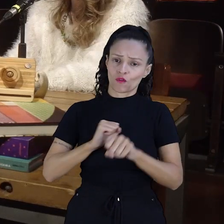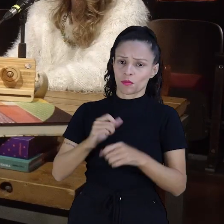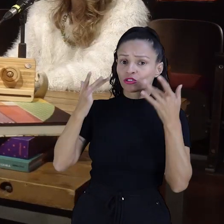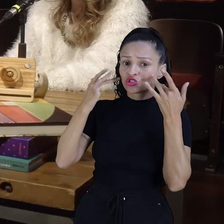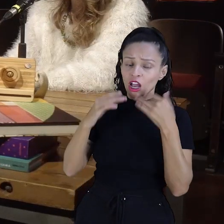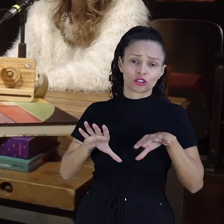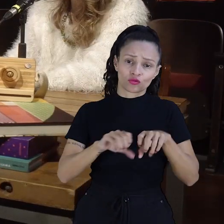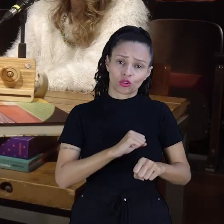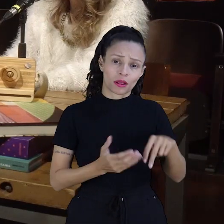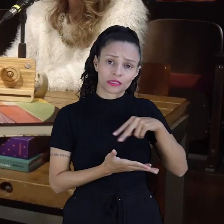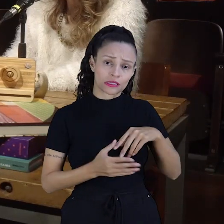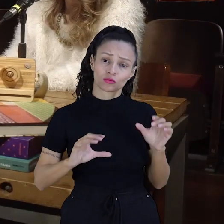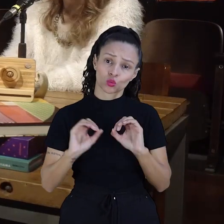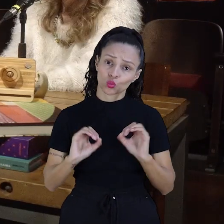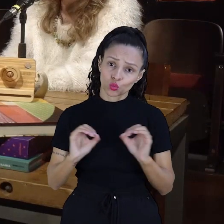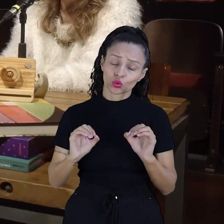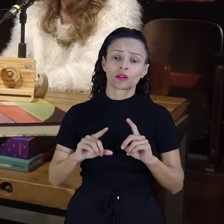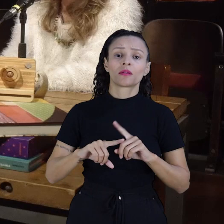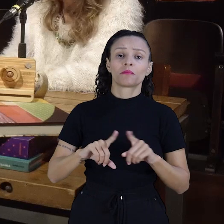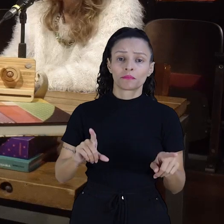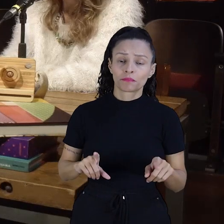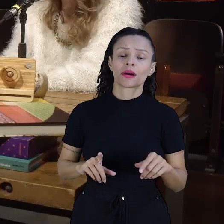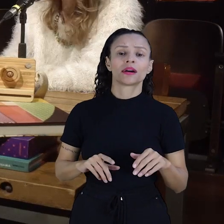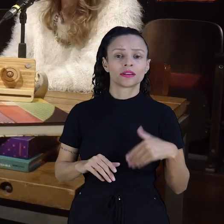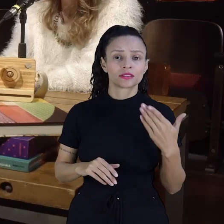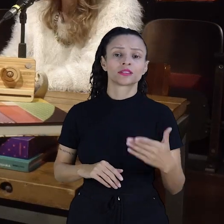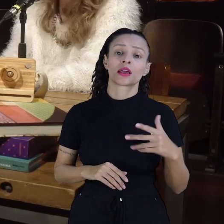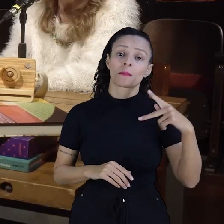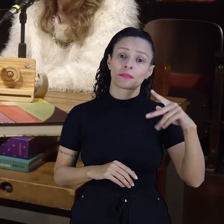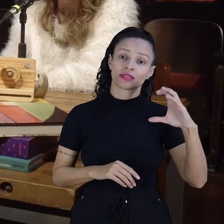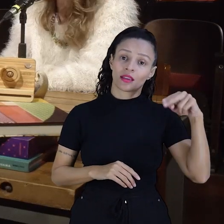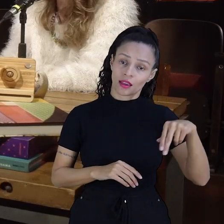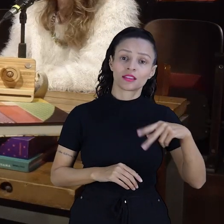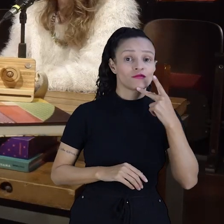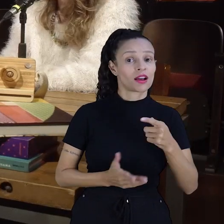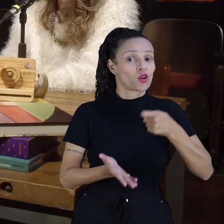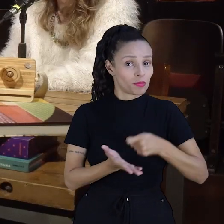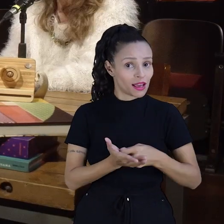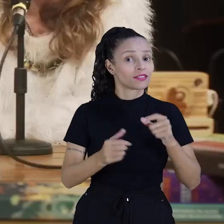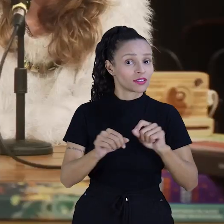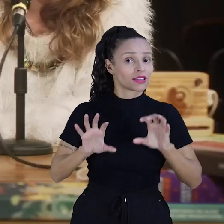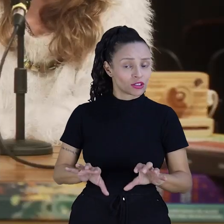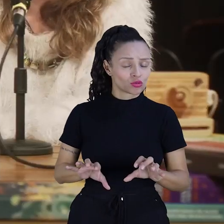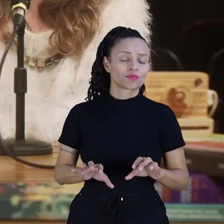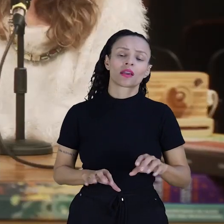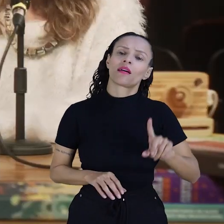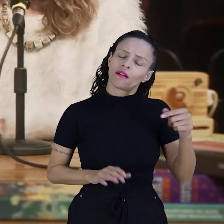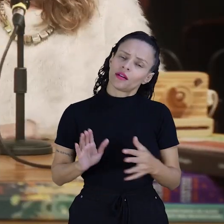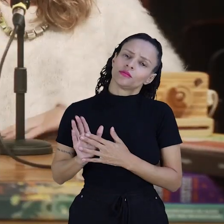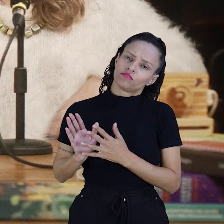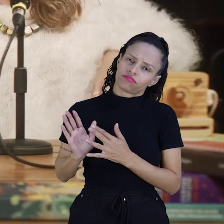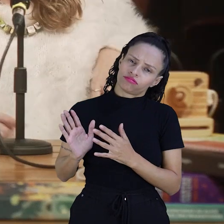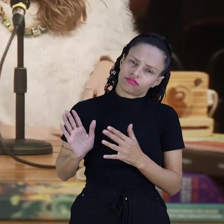em teatro, eu não sou formada em dança. Mas aí, em 96, vem uma PCN que você é obrigada a fazer isso. E aí, depois